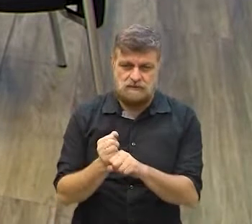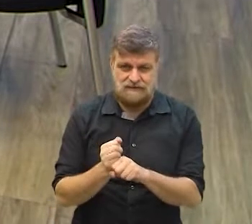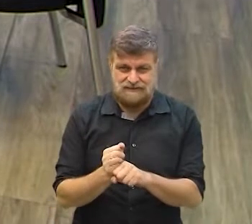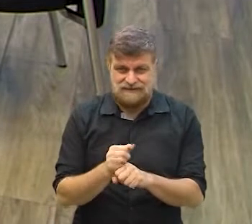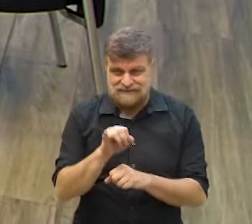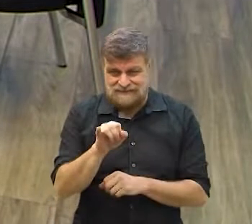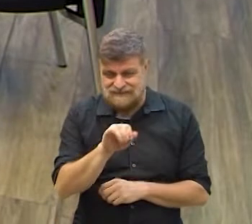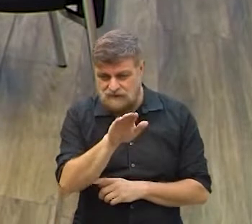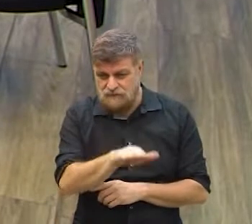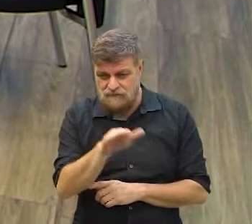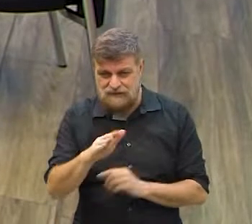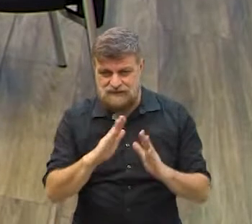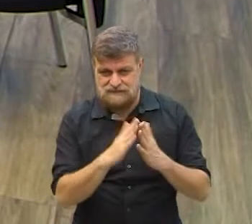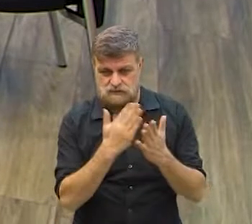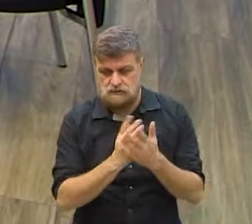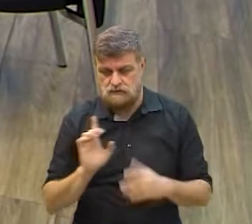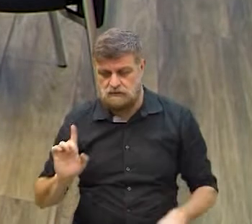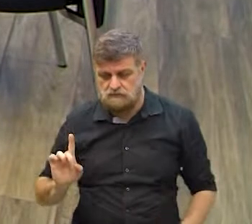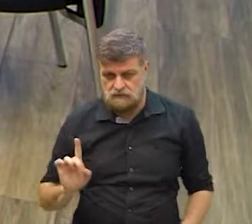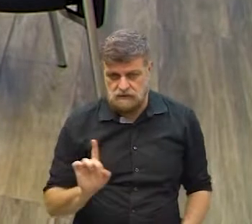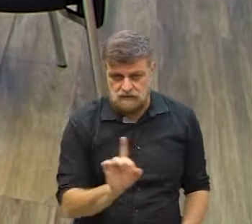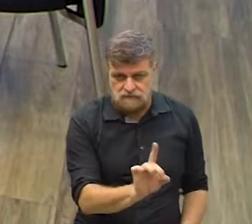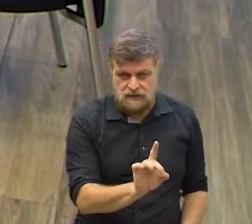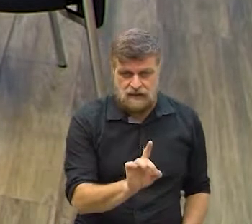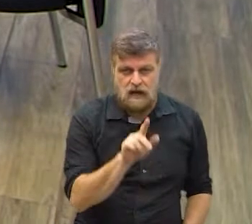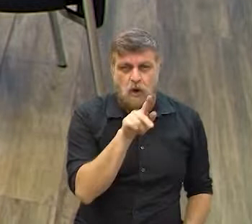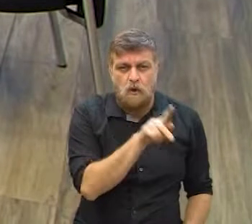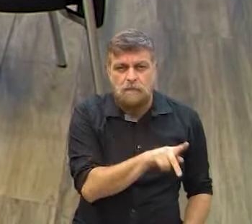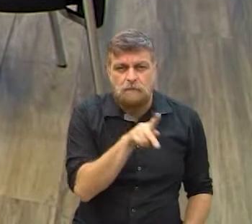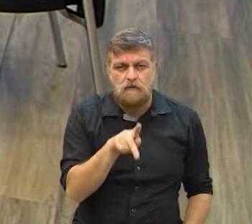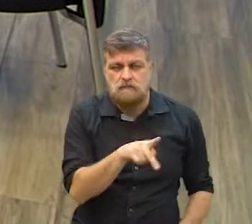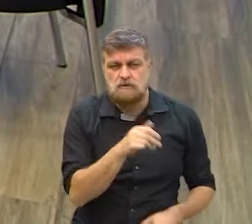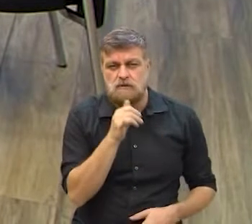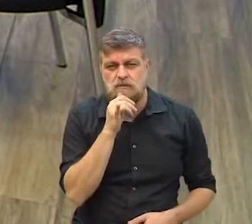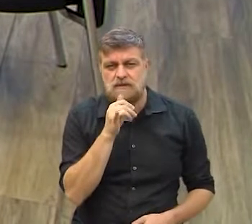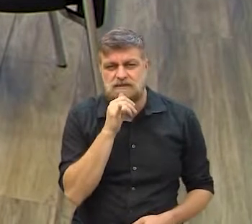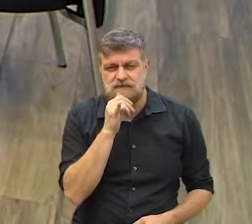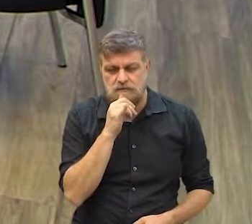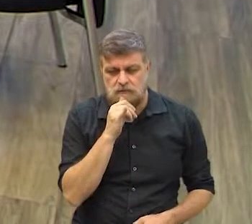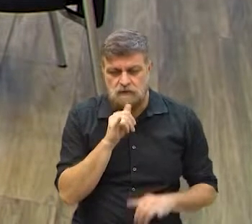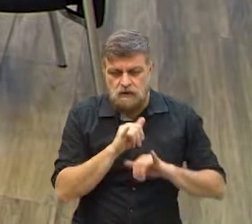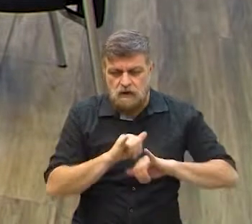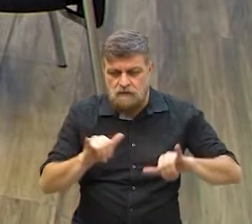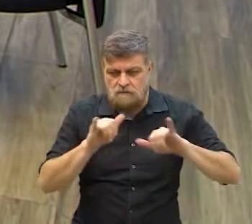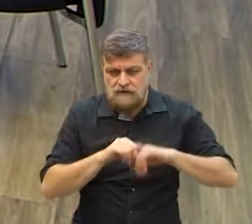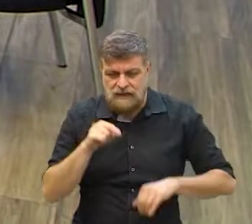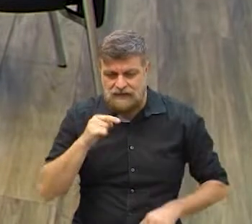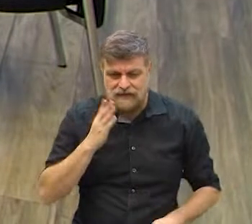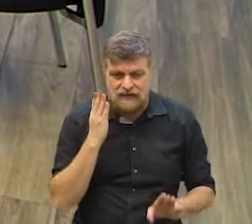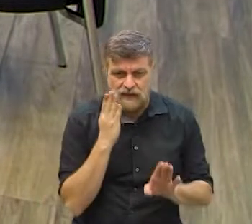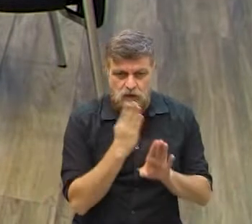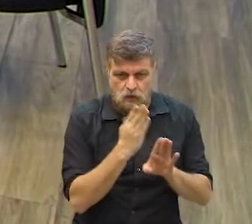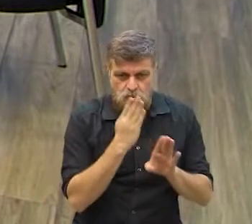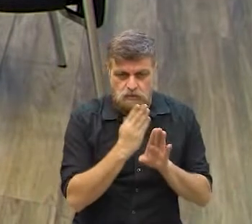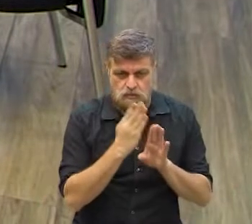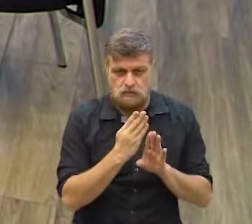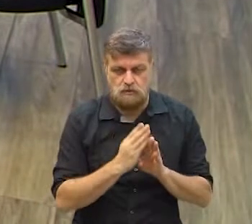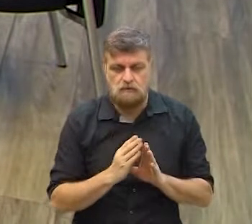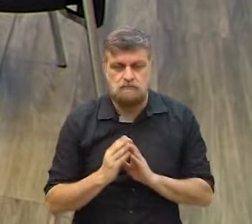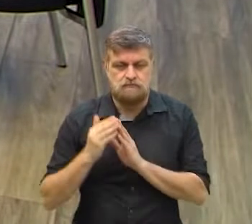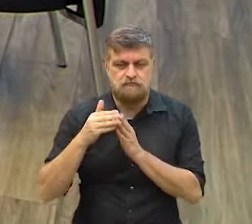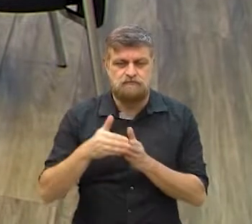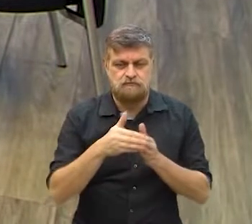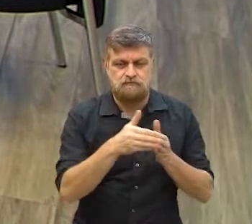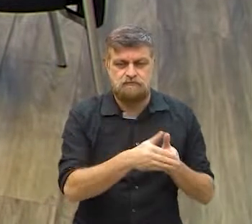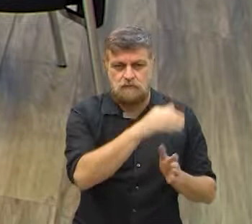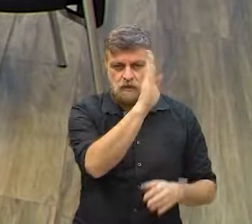É total. Porque se uma criança, ao entrar na escola, o seu professor, por exemplo, fala que quem descobriu o Brasil